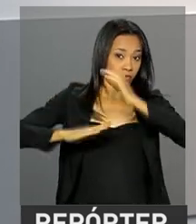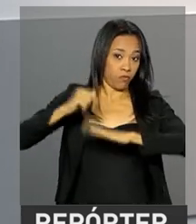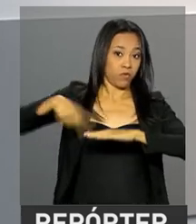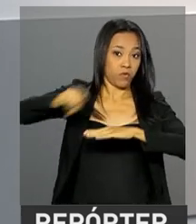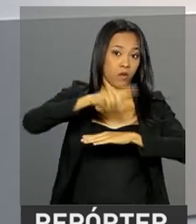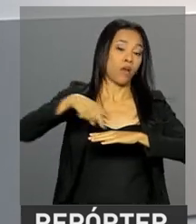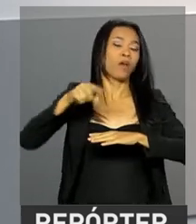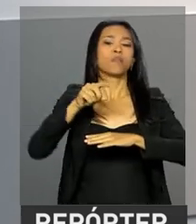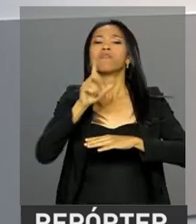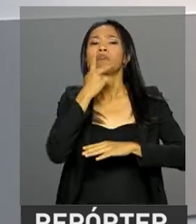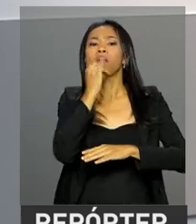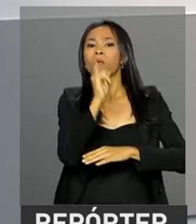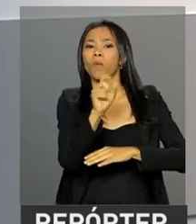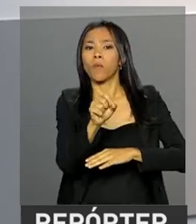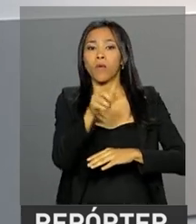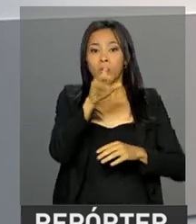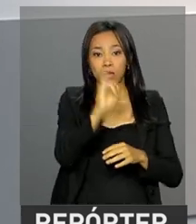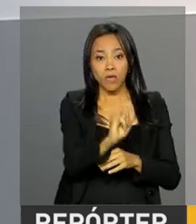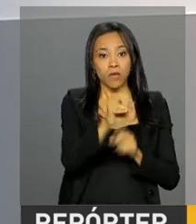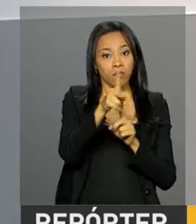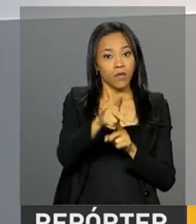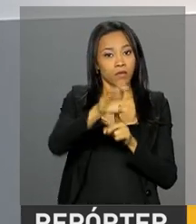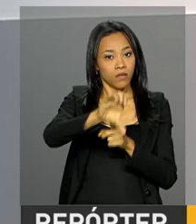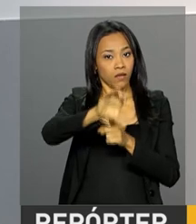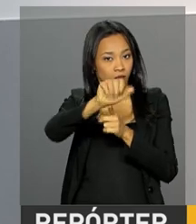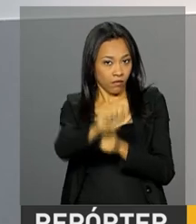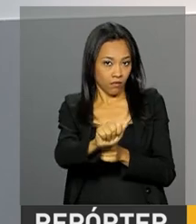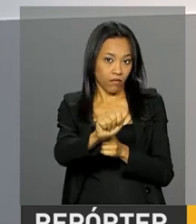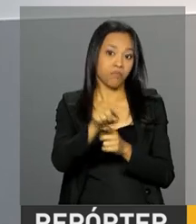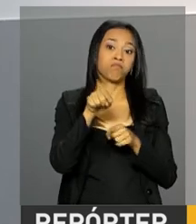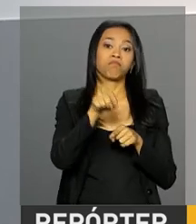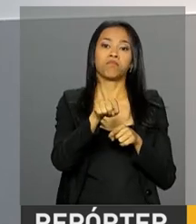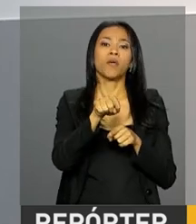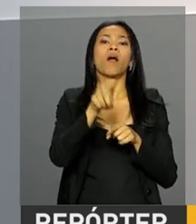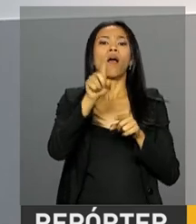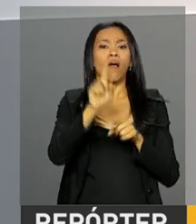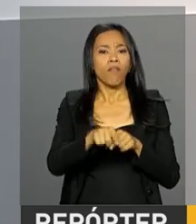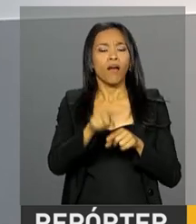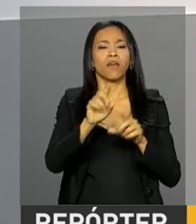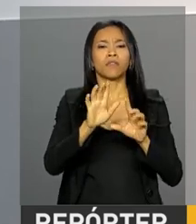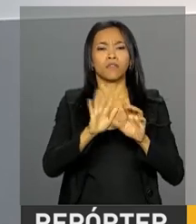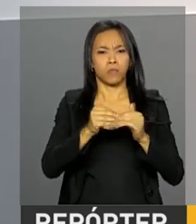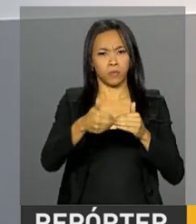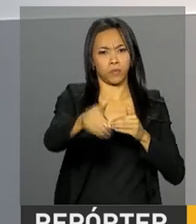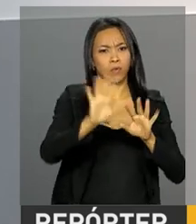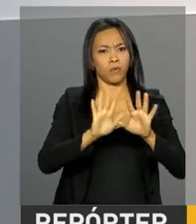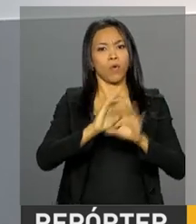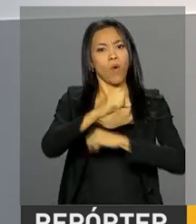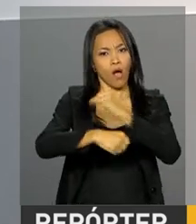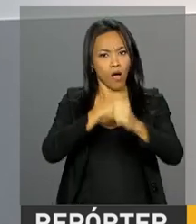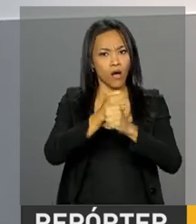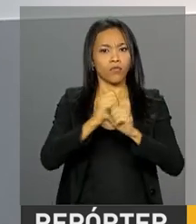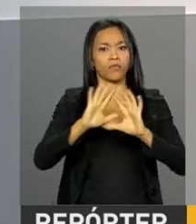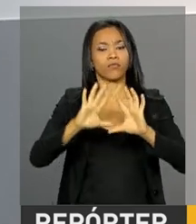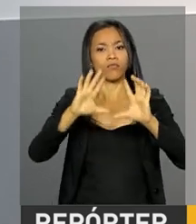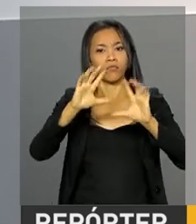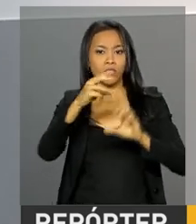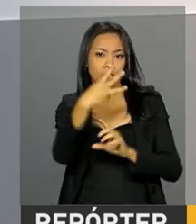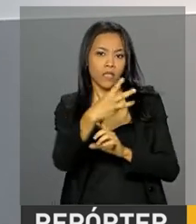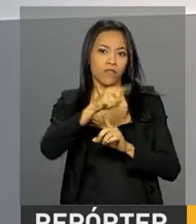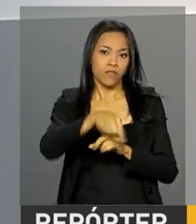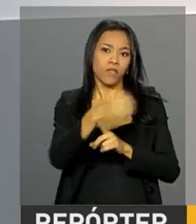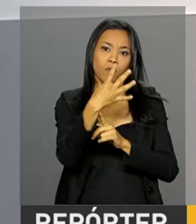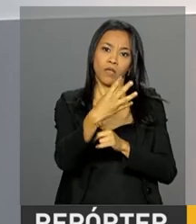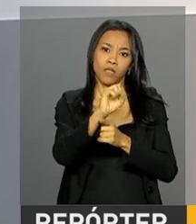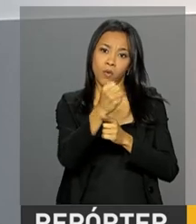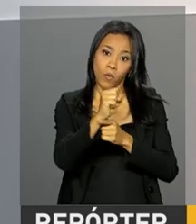previsão é que o IPC a o índice de preços ao consumidor amplo fecha o ano em 3,48 bem